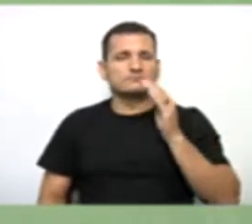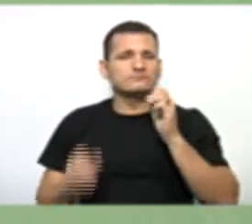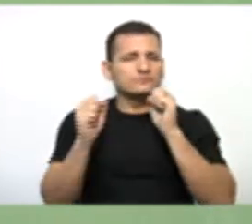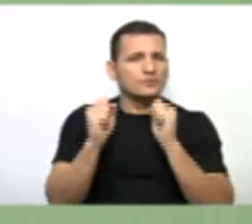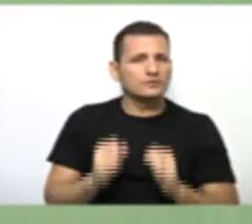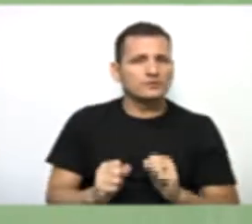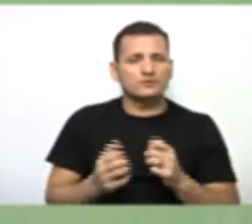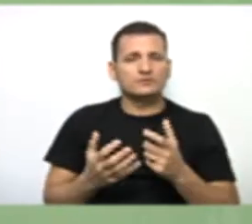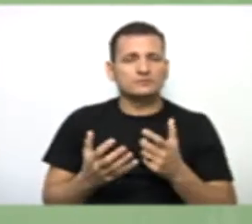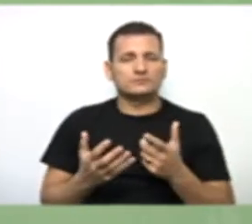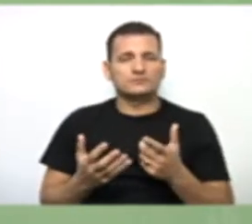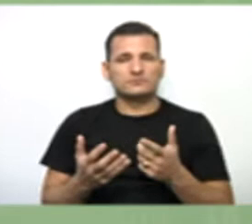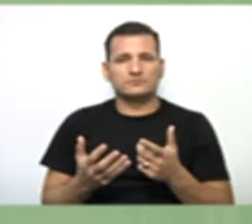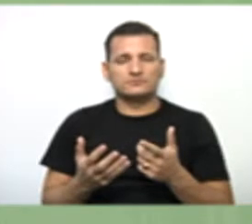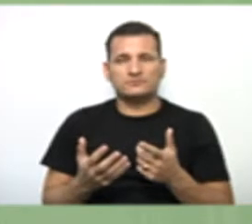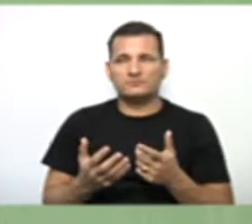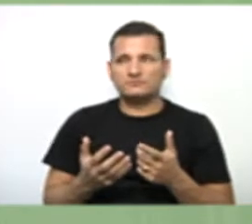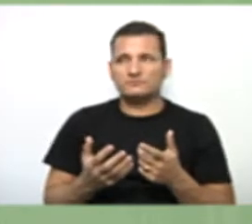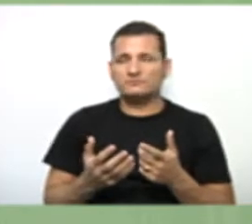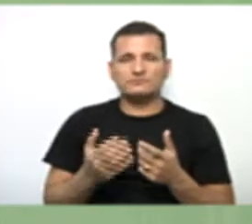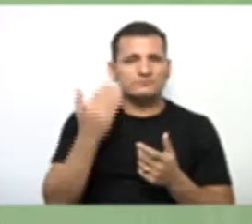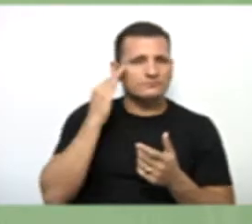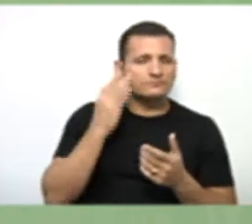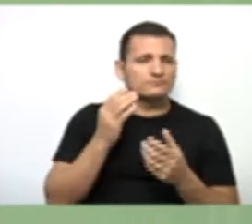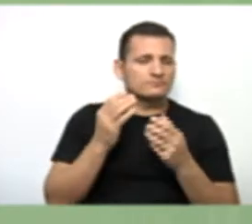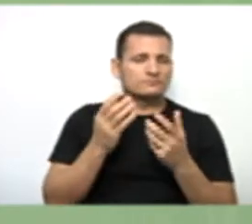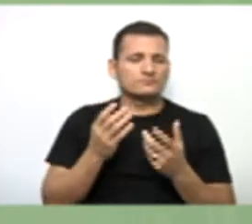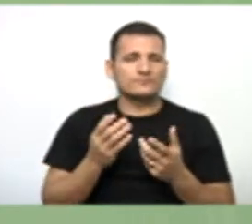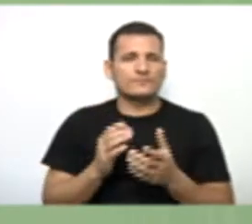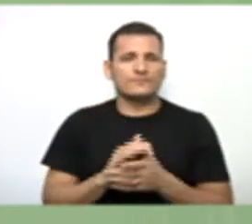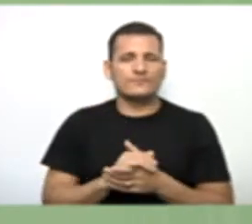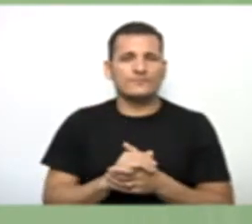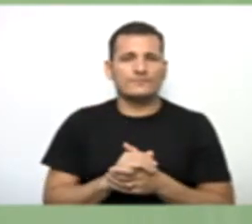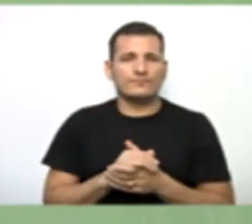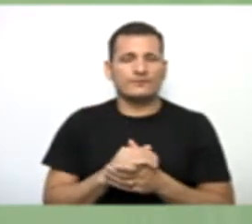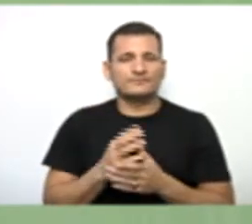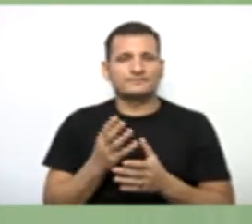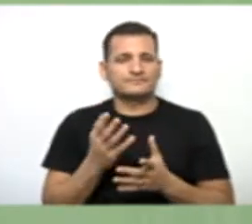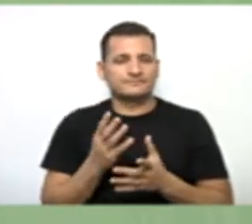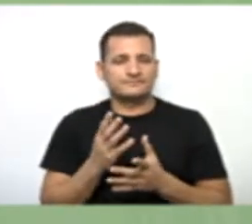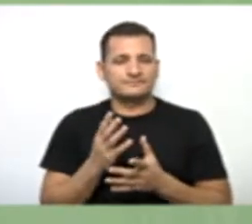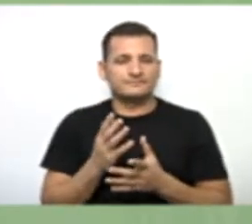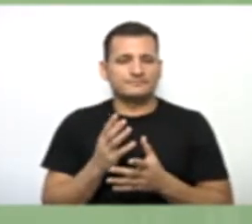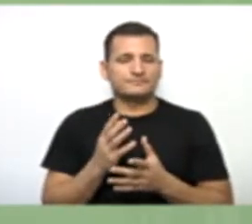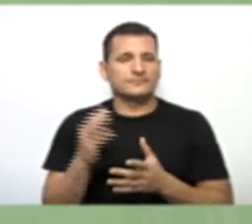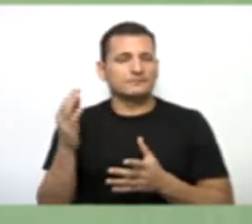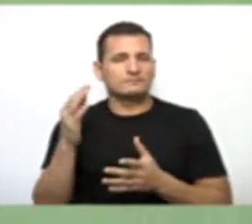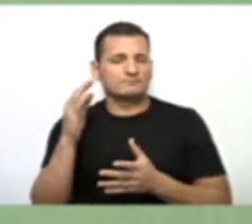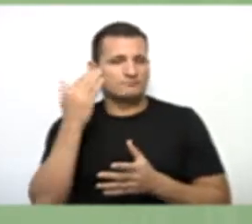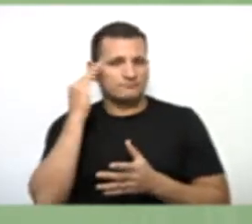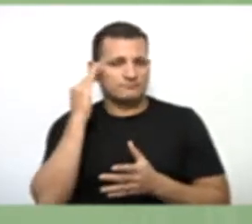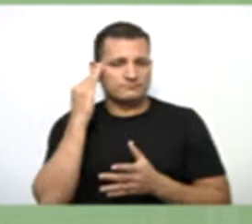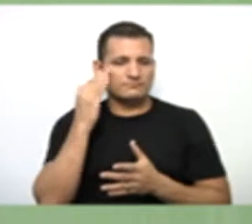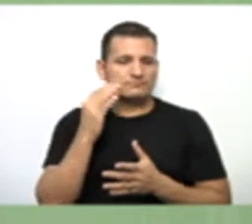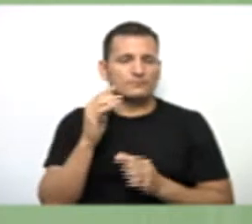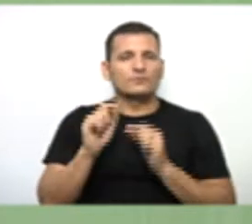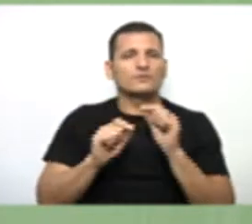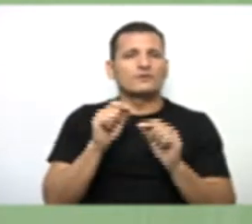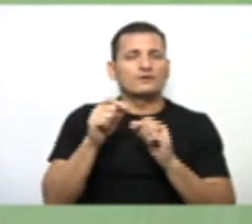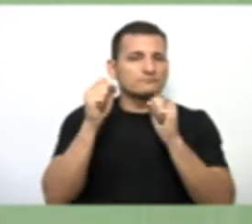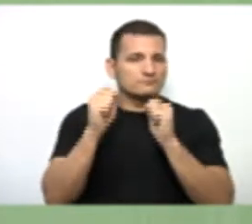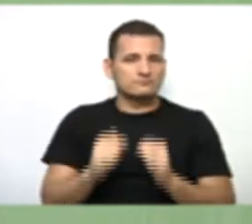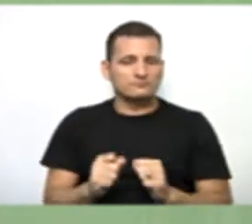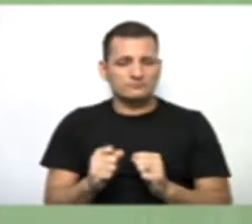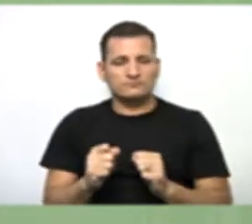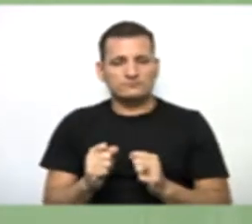como vamos procurar entender, então, cadê? Tá aqui. Vamos procurar entender o que é o